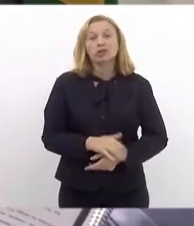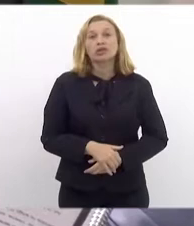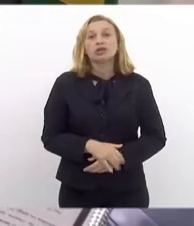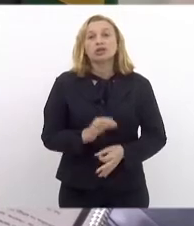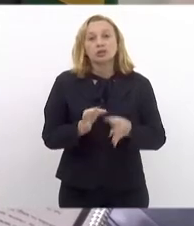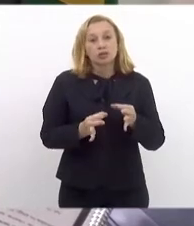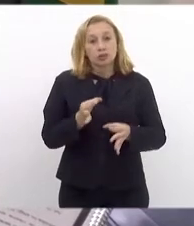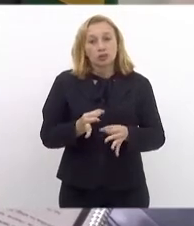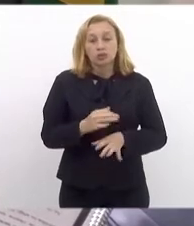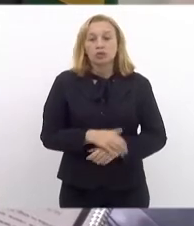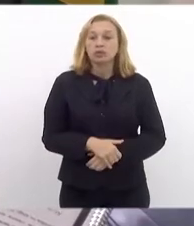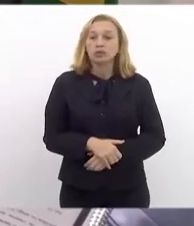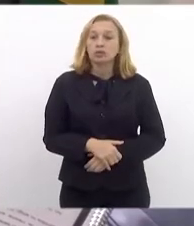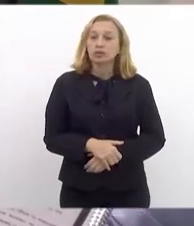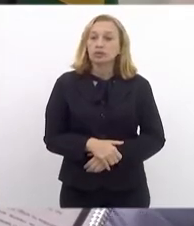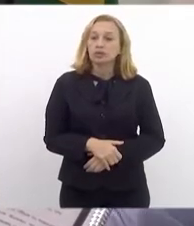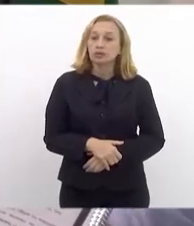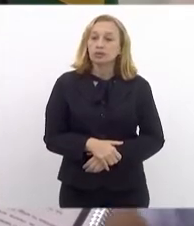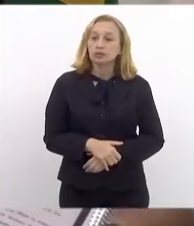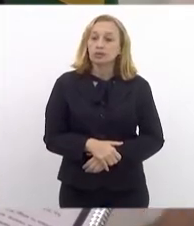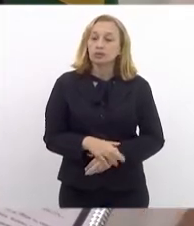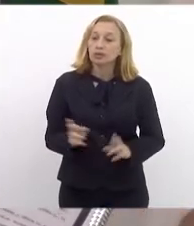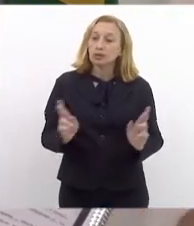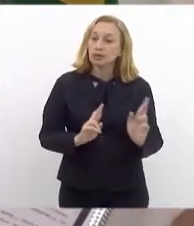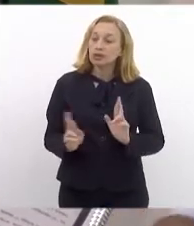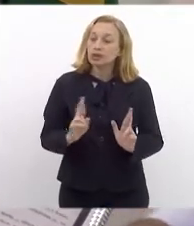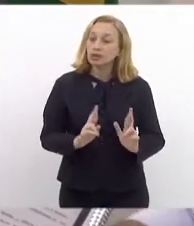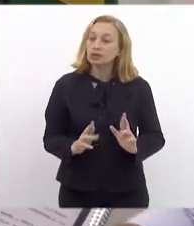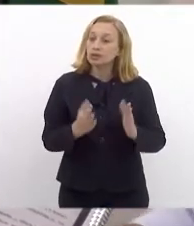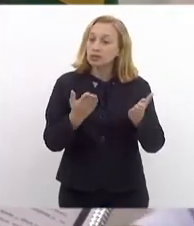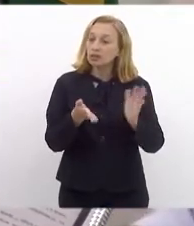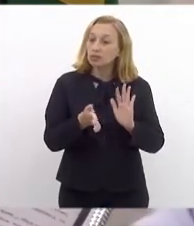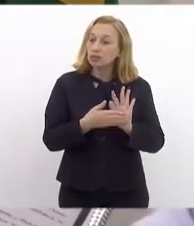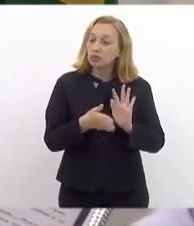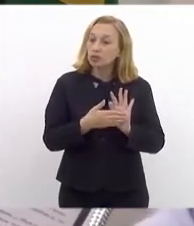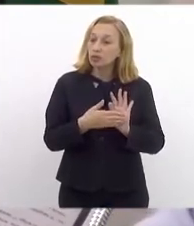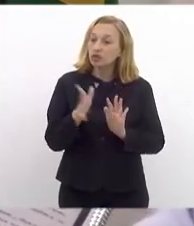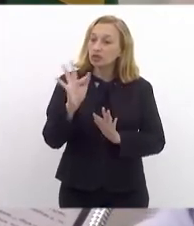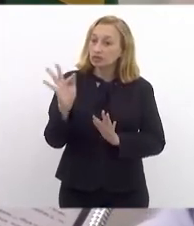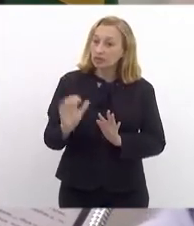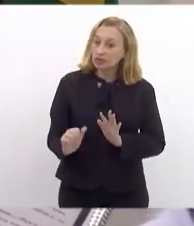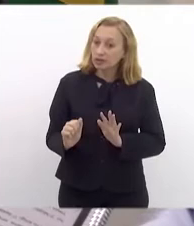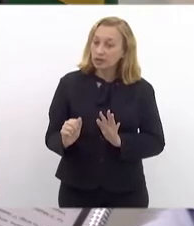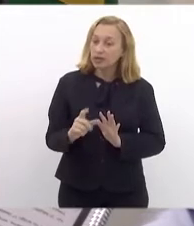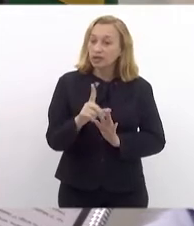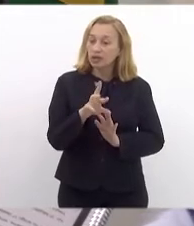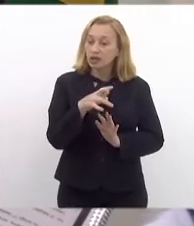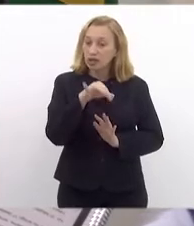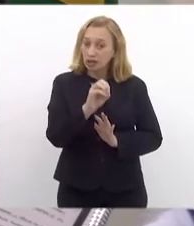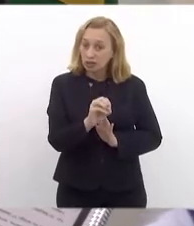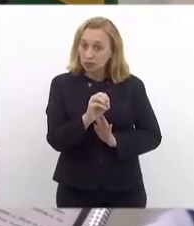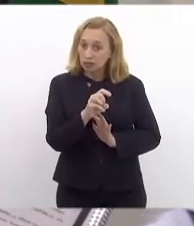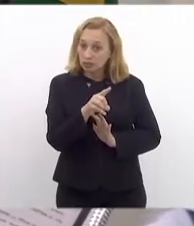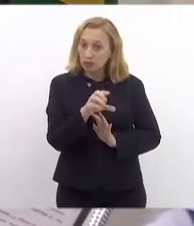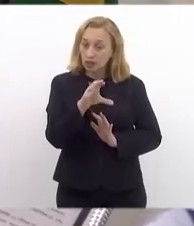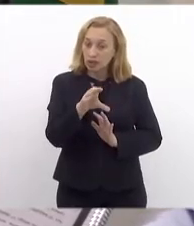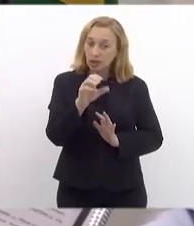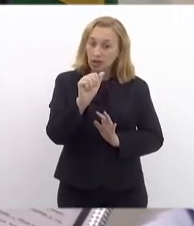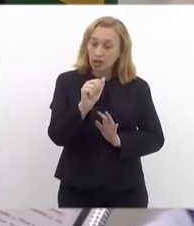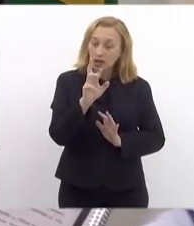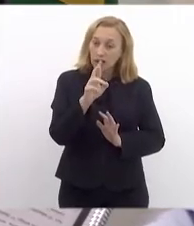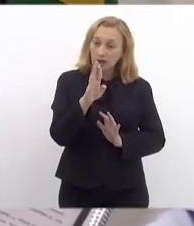a e em relação aí a proposta da Fazenda dos créditos de carbono né